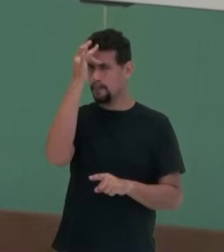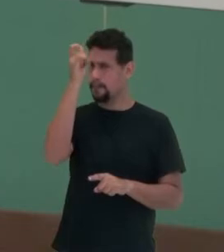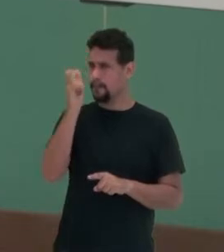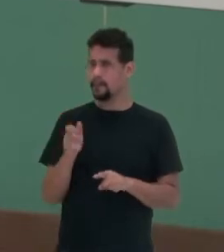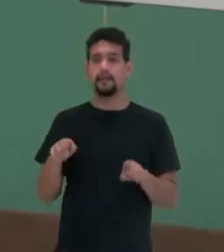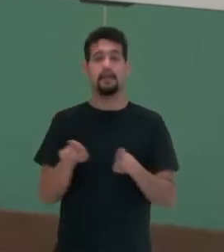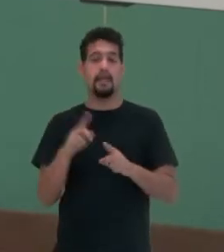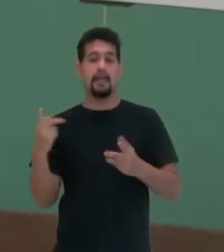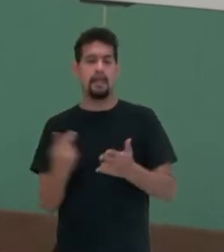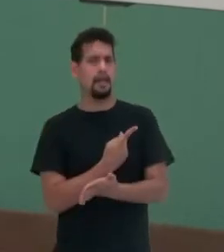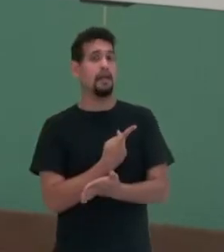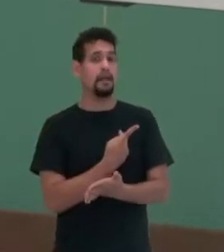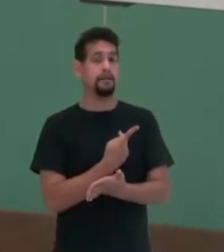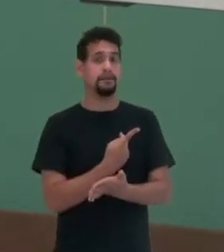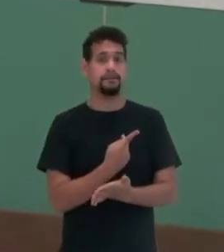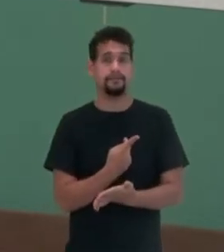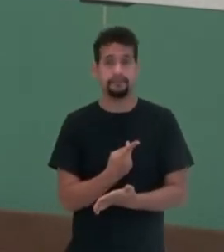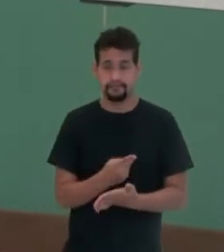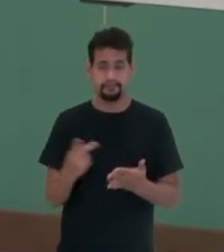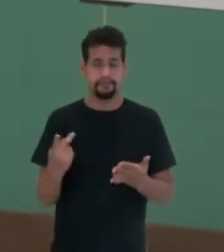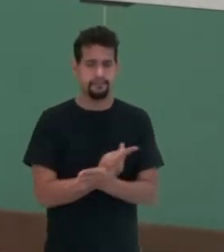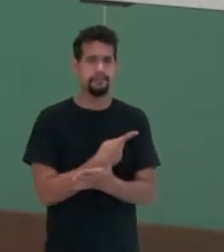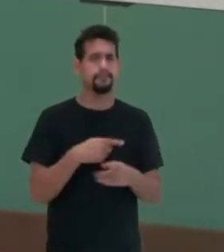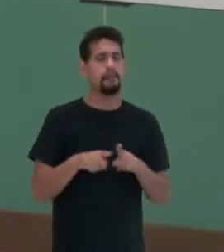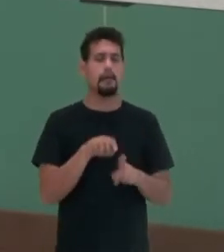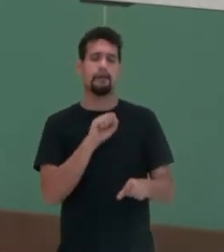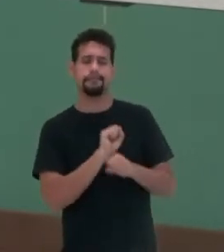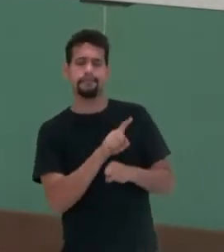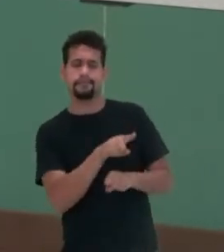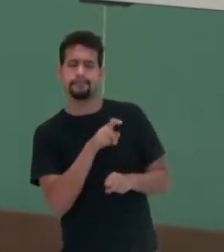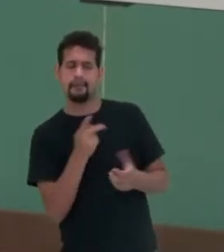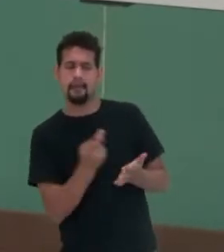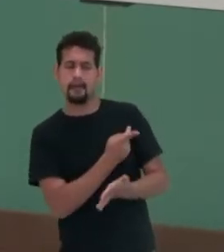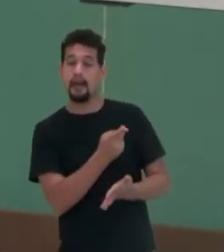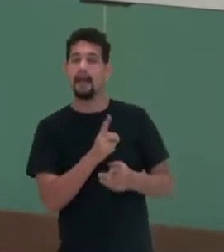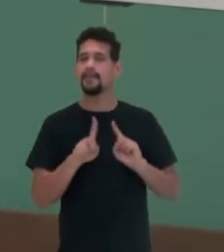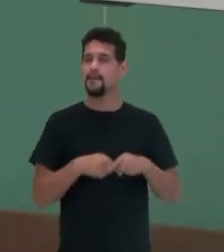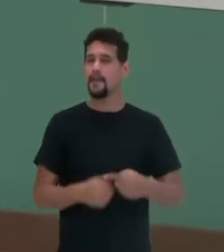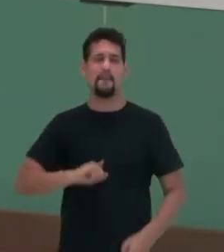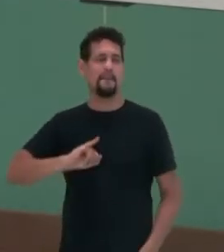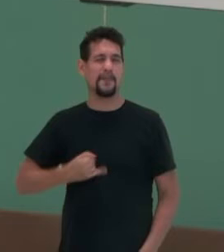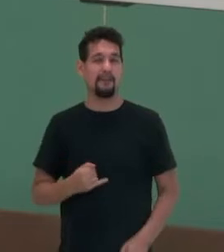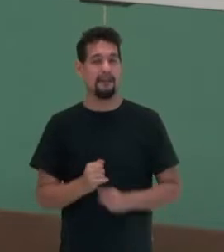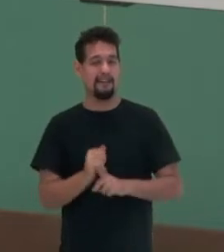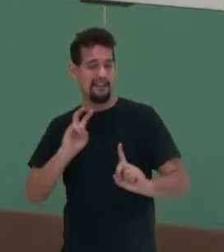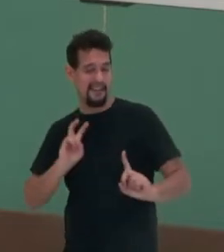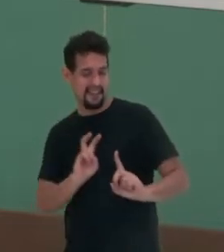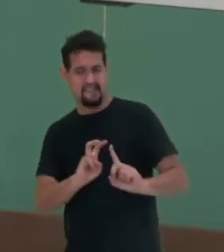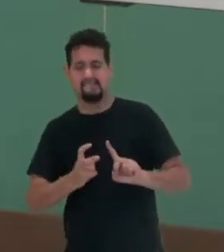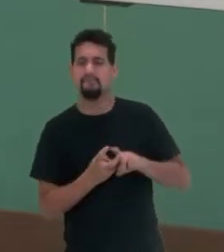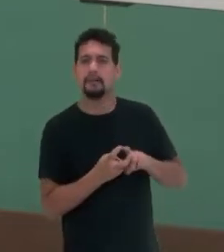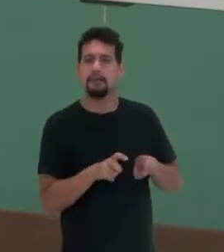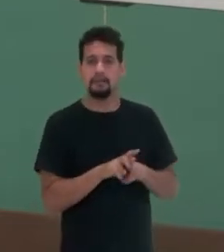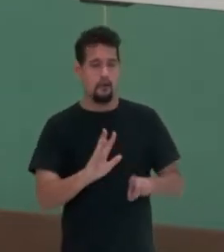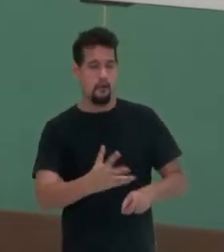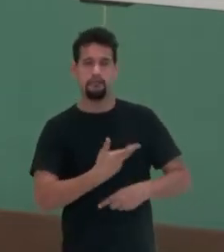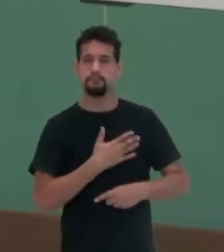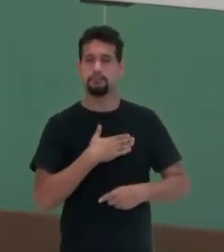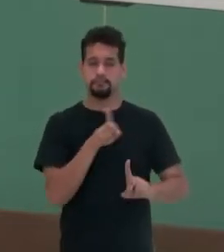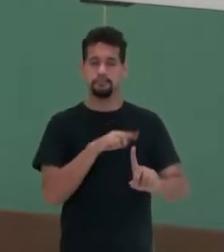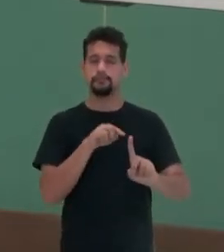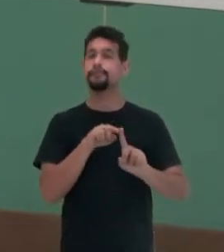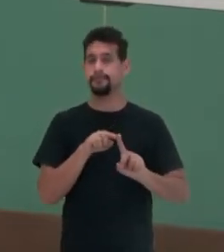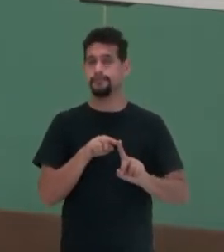ele erra, né, em algum momento eu aguardo um erro dele para eu me aproveitar desse momento e conseguir conquistar o meu